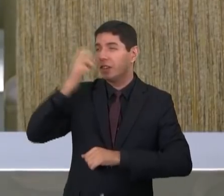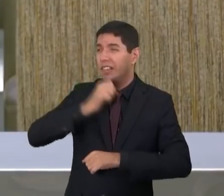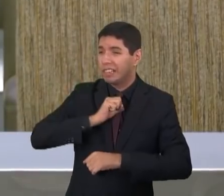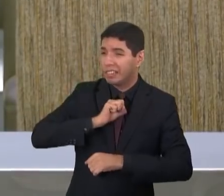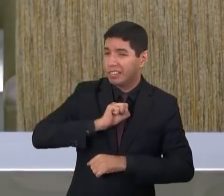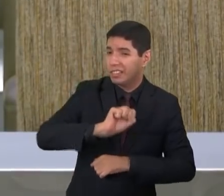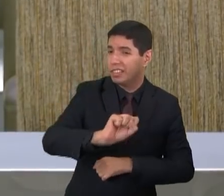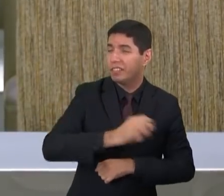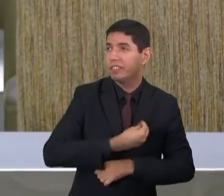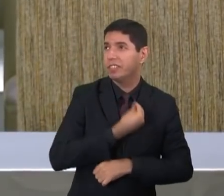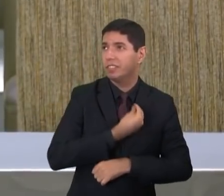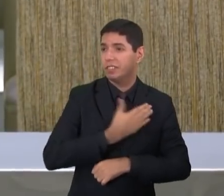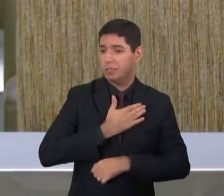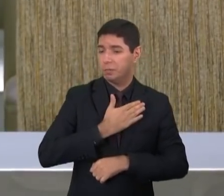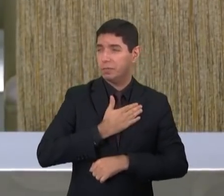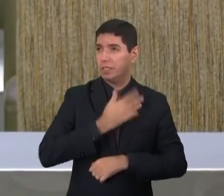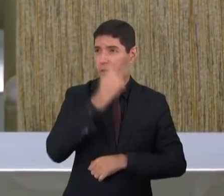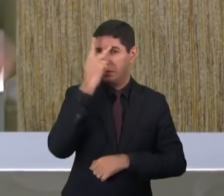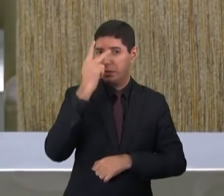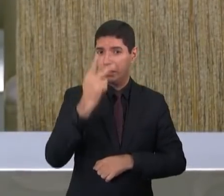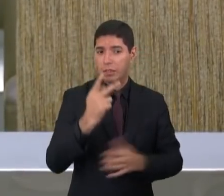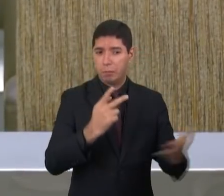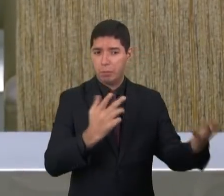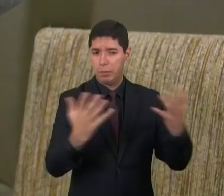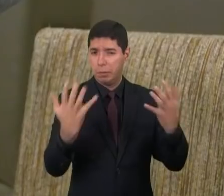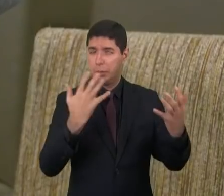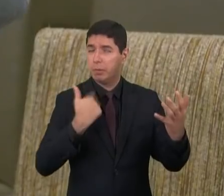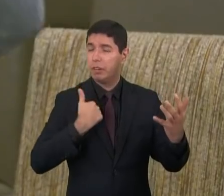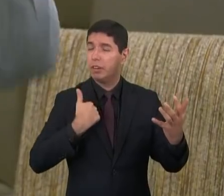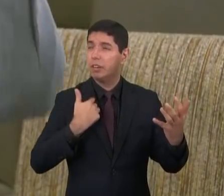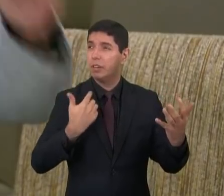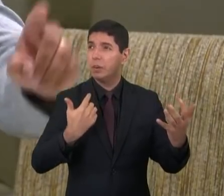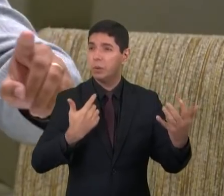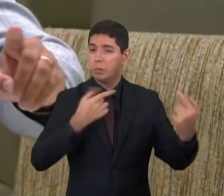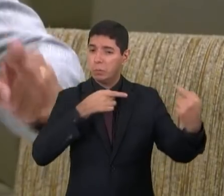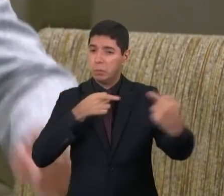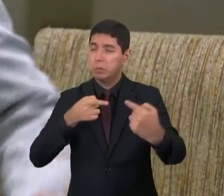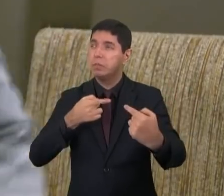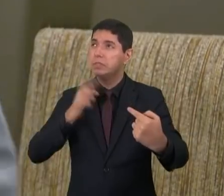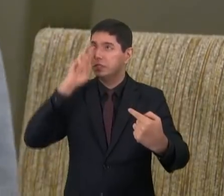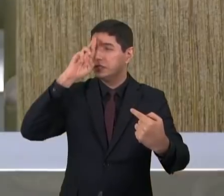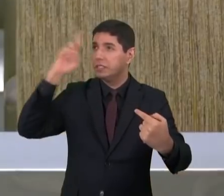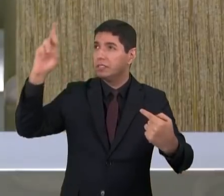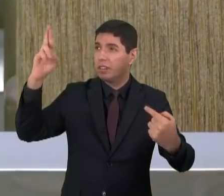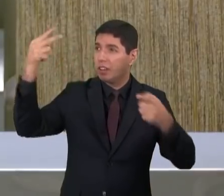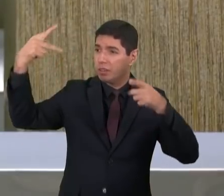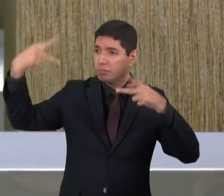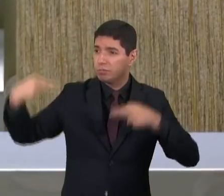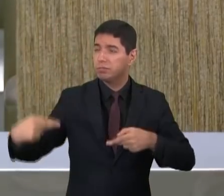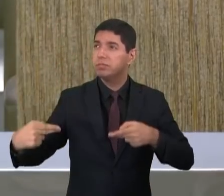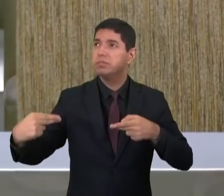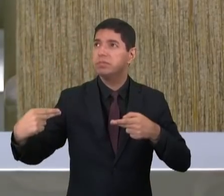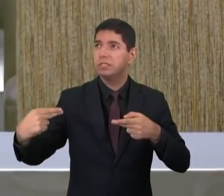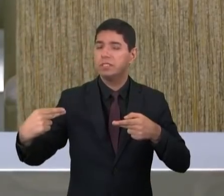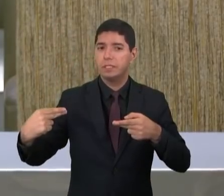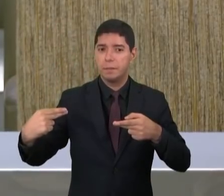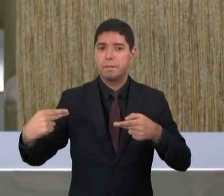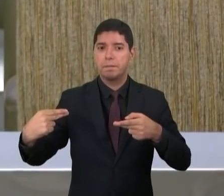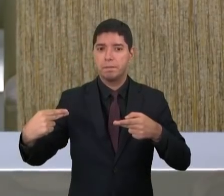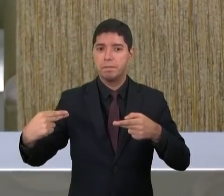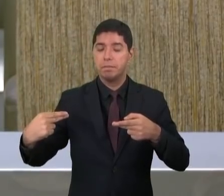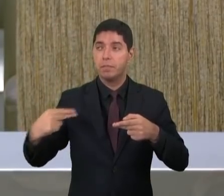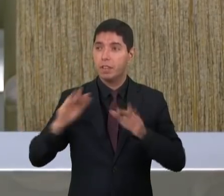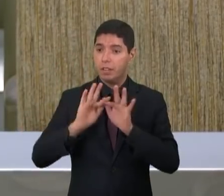se levantam contra mim. Aqueles que se levantam contra ti, aqueles que se levantam contra a